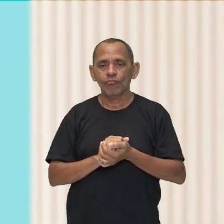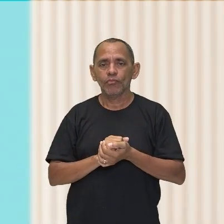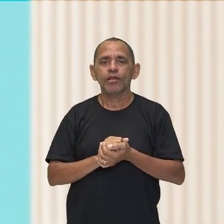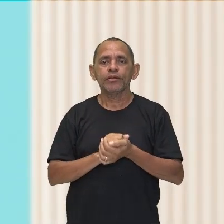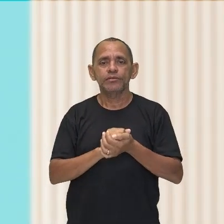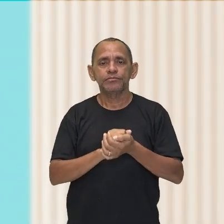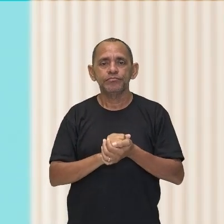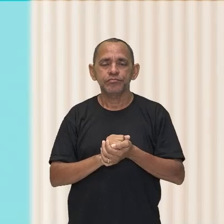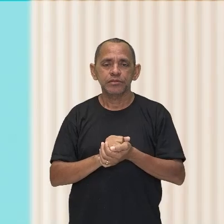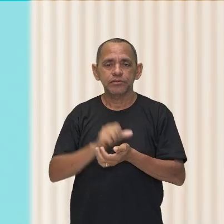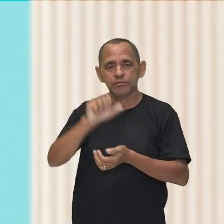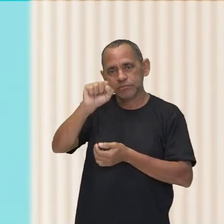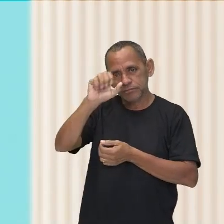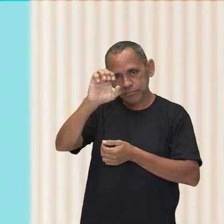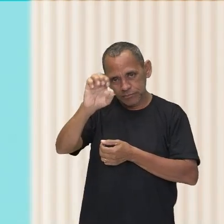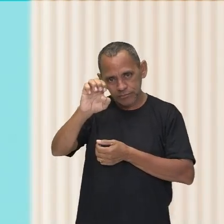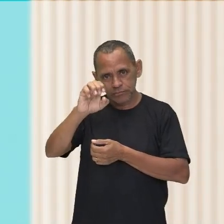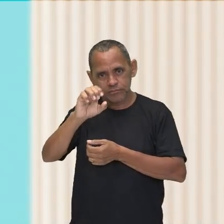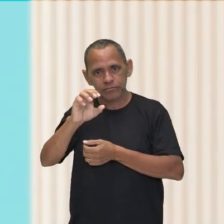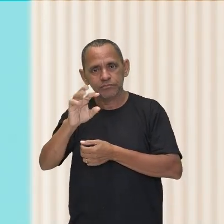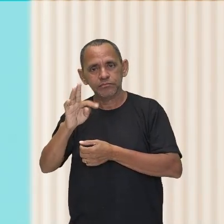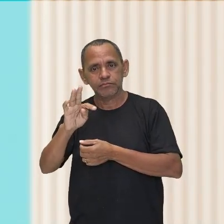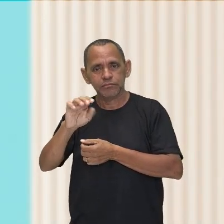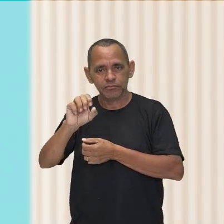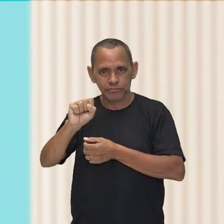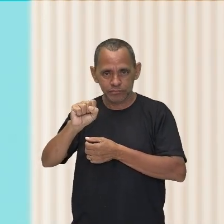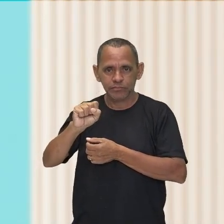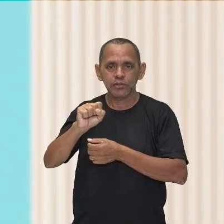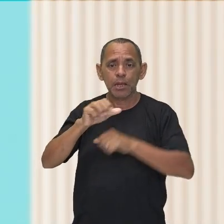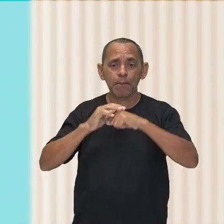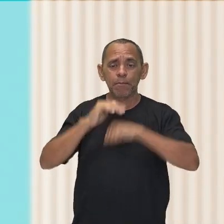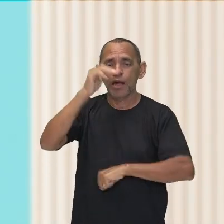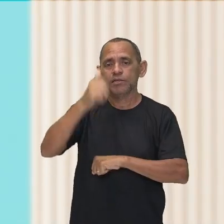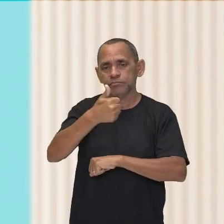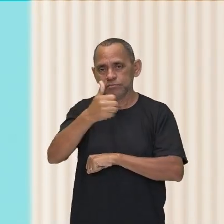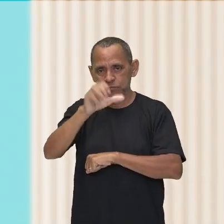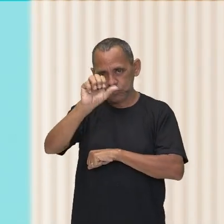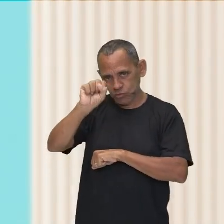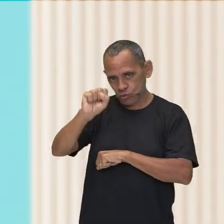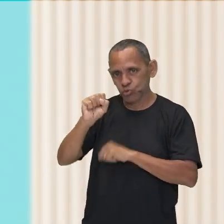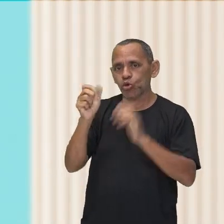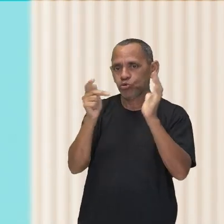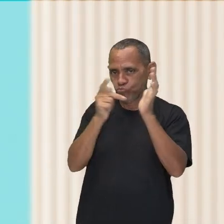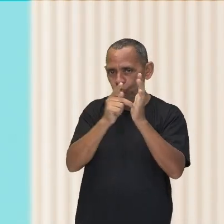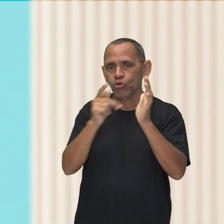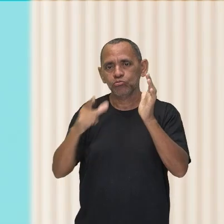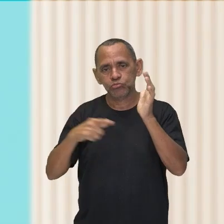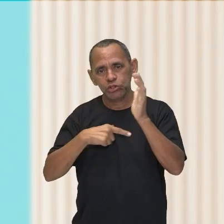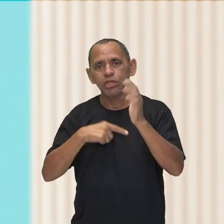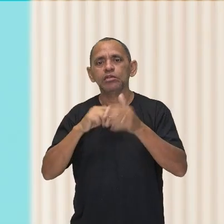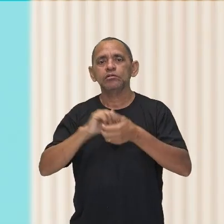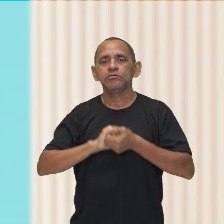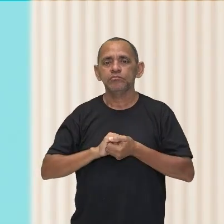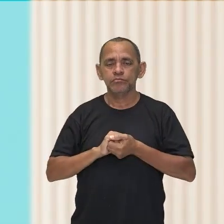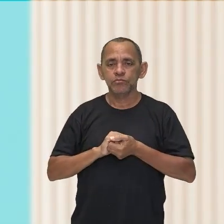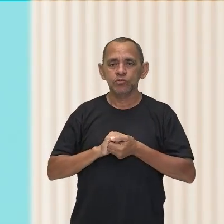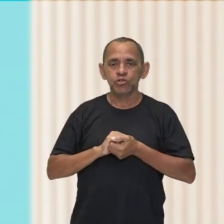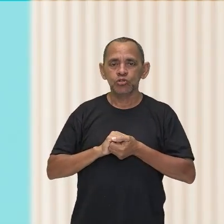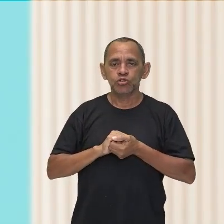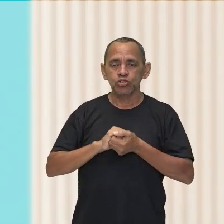sets, né, sendo cada set com no máximo 18 pontos. Tem que ter um diferencial de 2